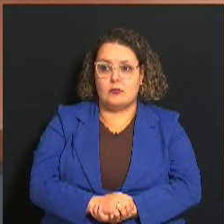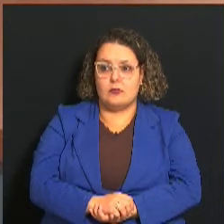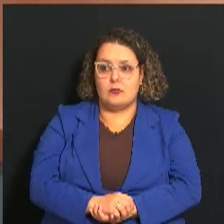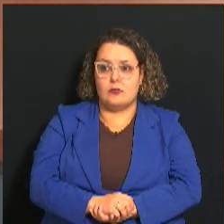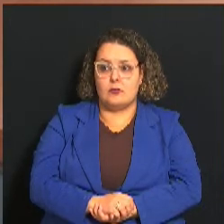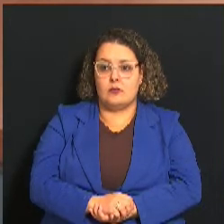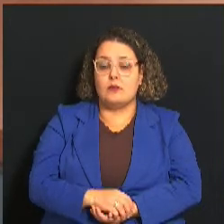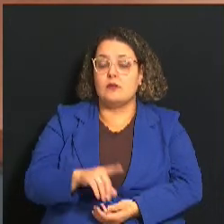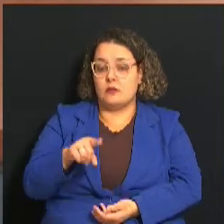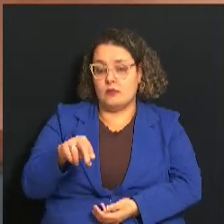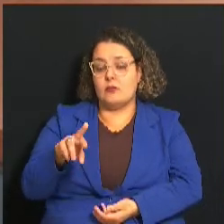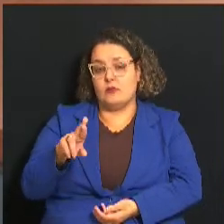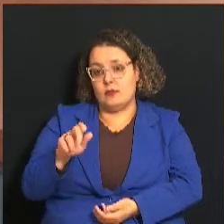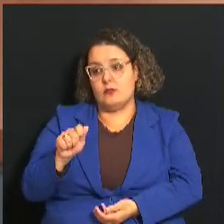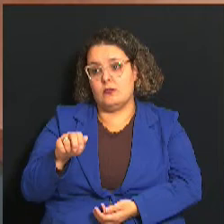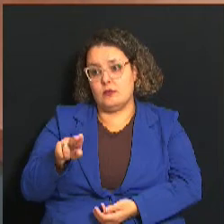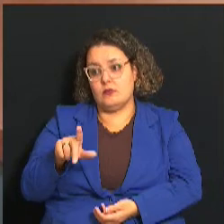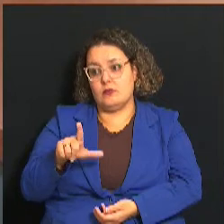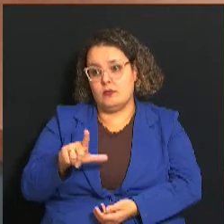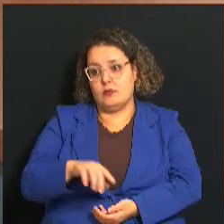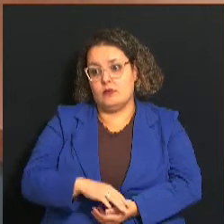Raul, então...